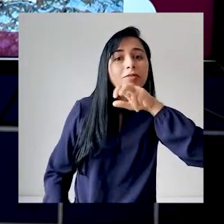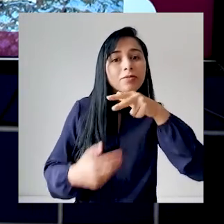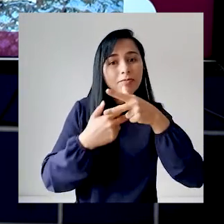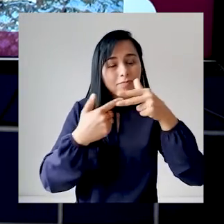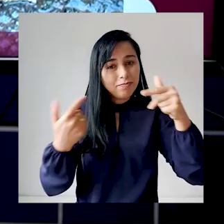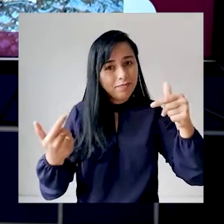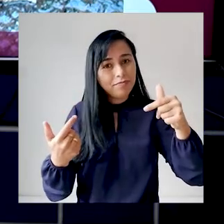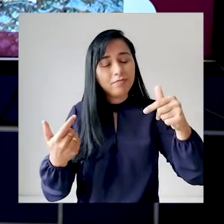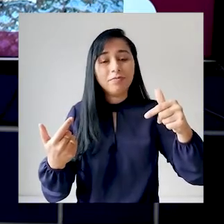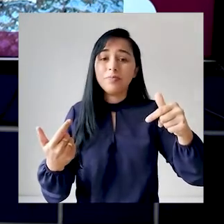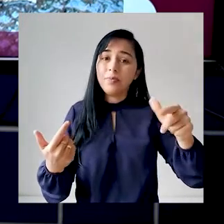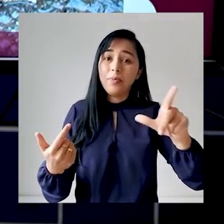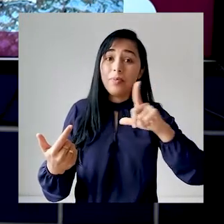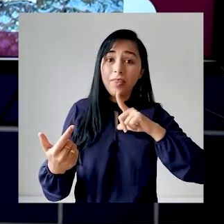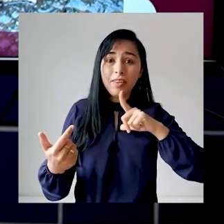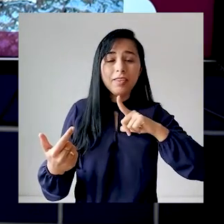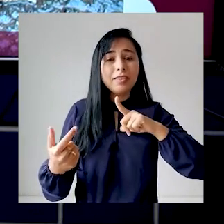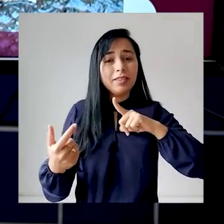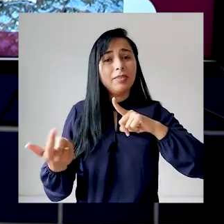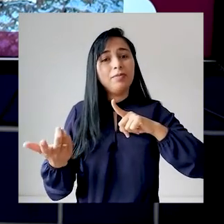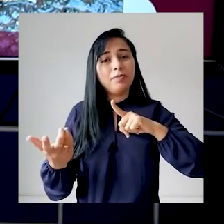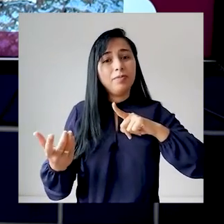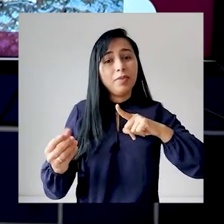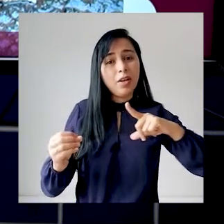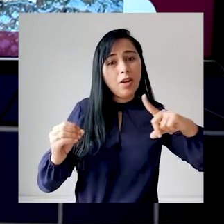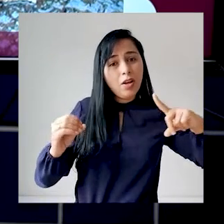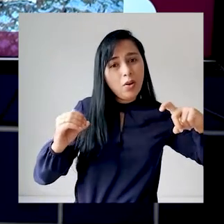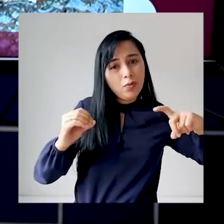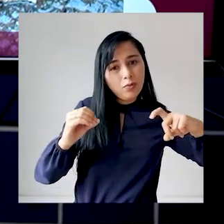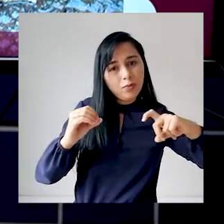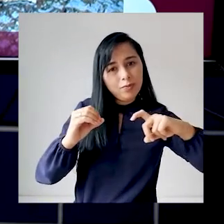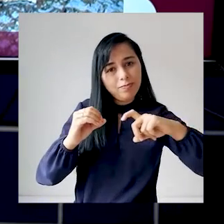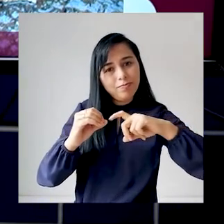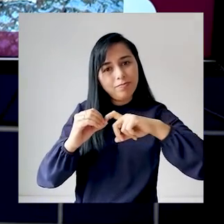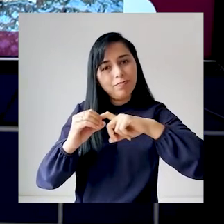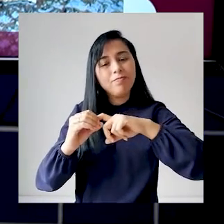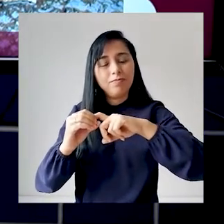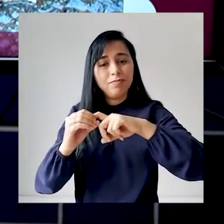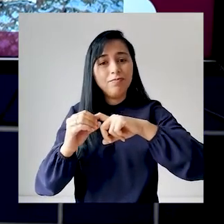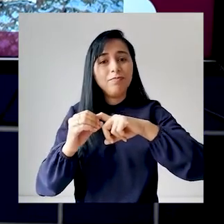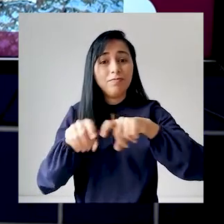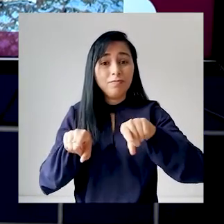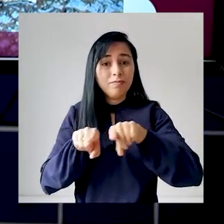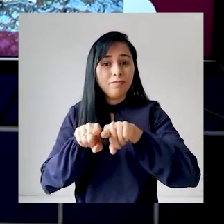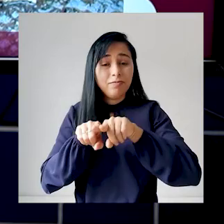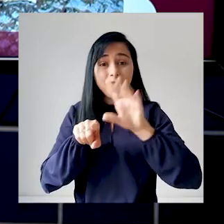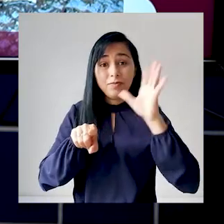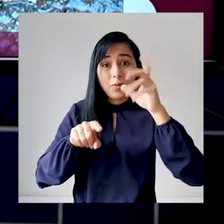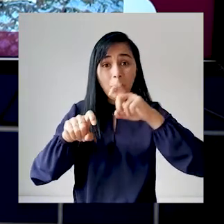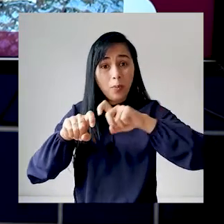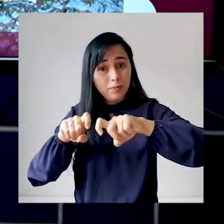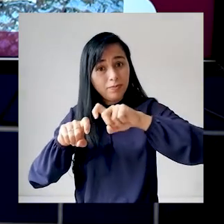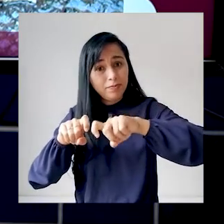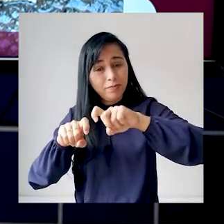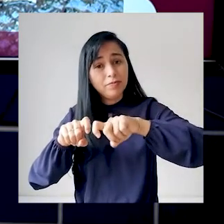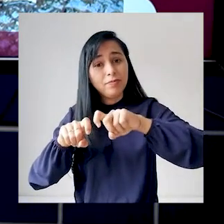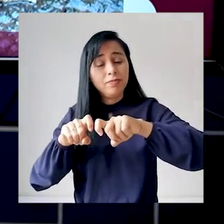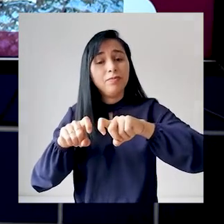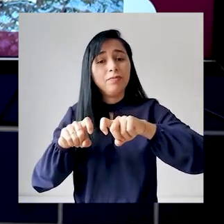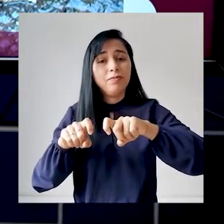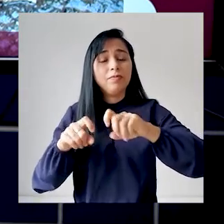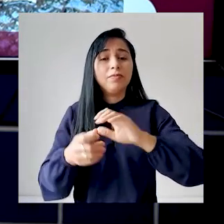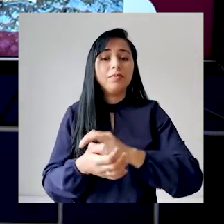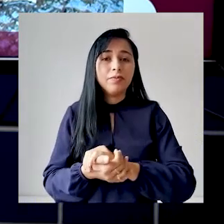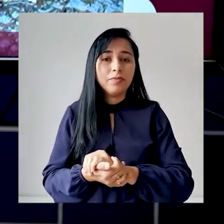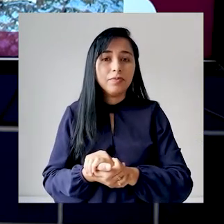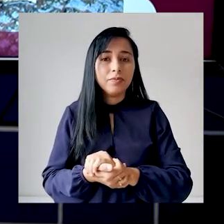o espermatozoide e o óvulo, e nós teremos a cópula, que é o ato